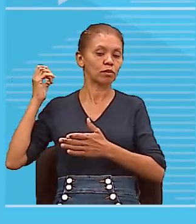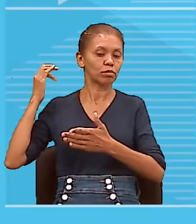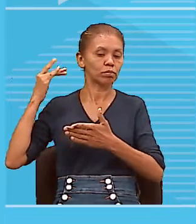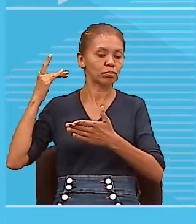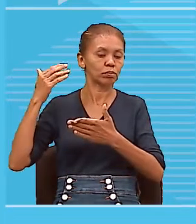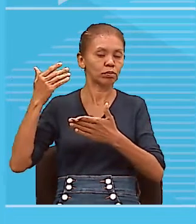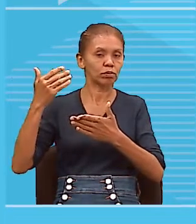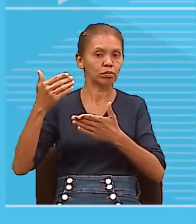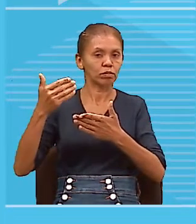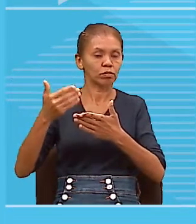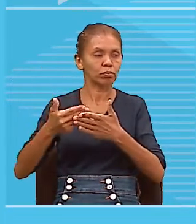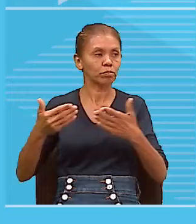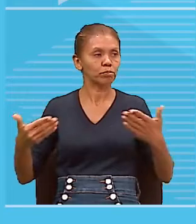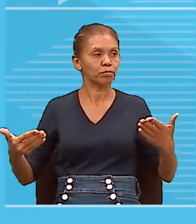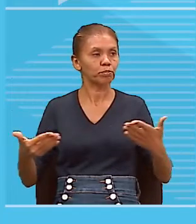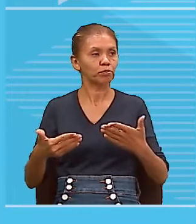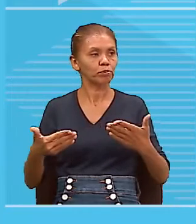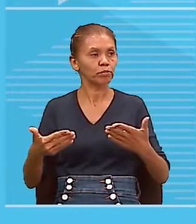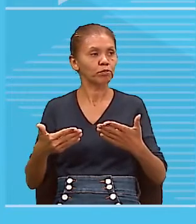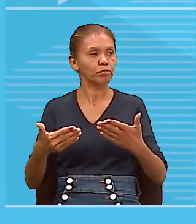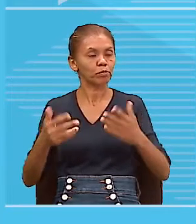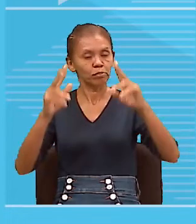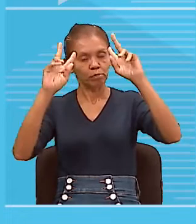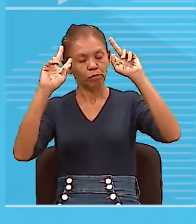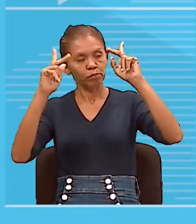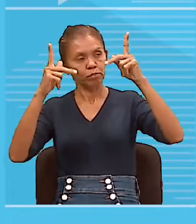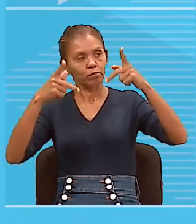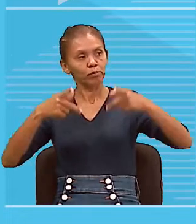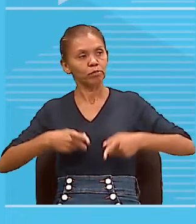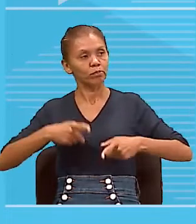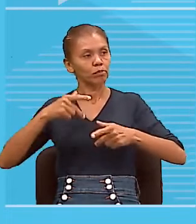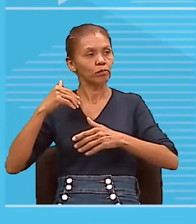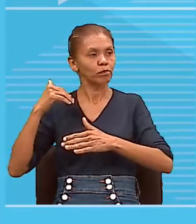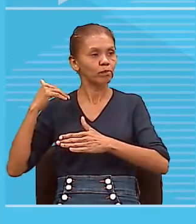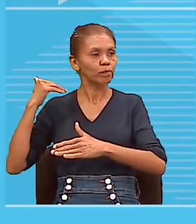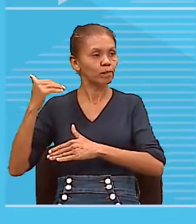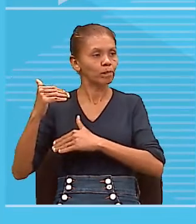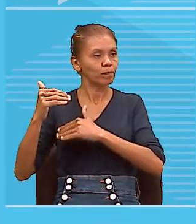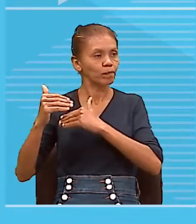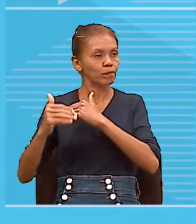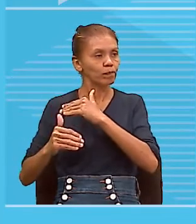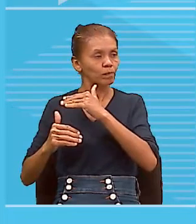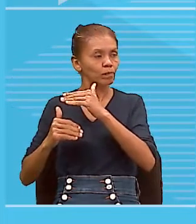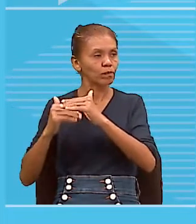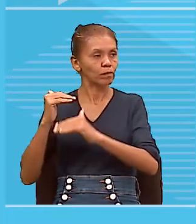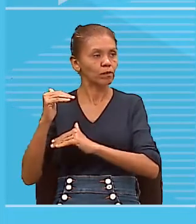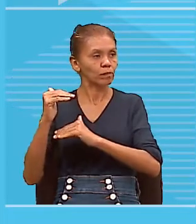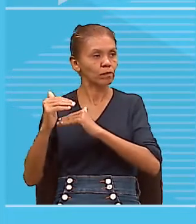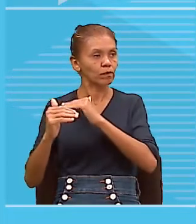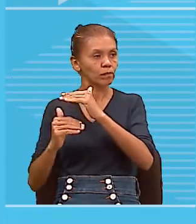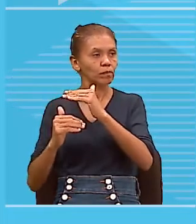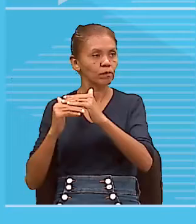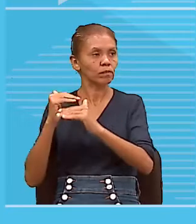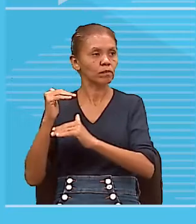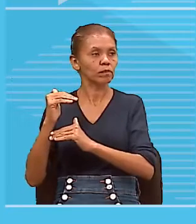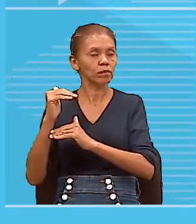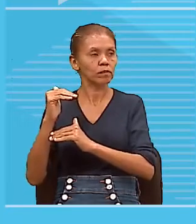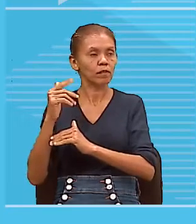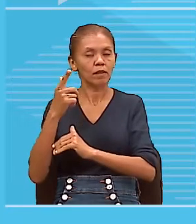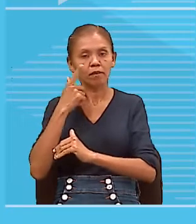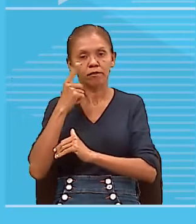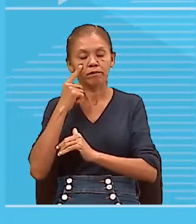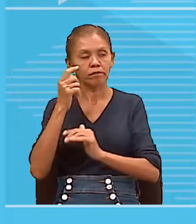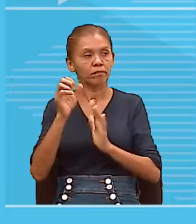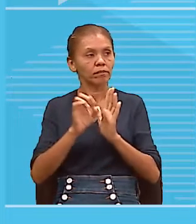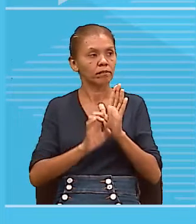certo e aí esse humano ele vai evoluindo né então quando a gente vê essa imagem a primeira impressão